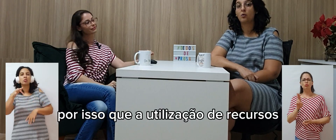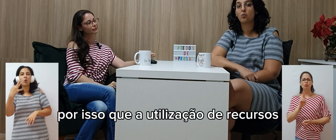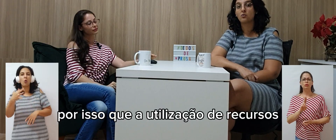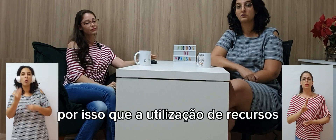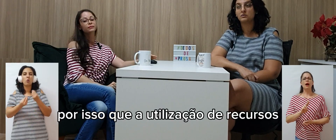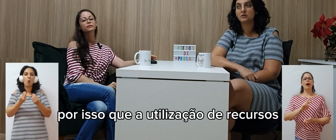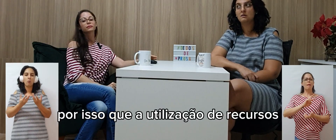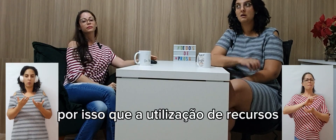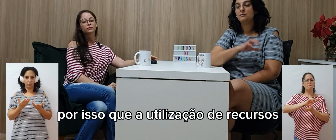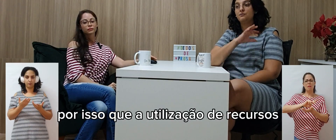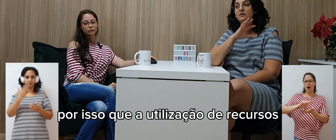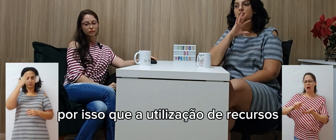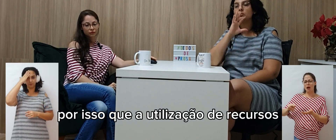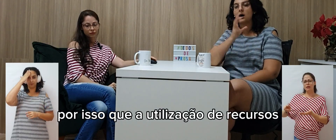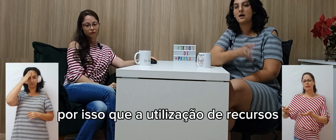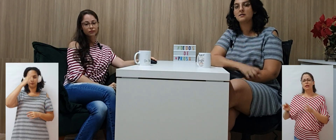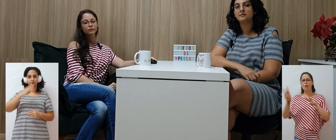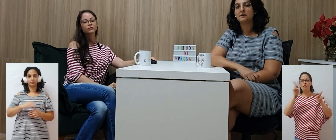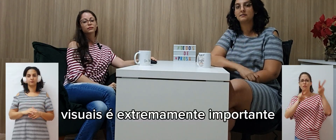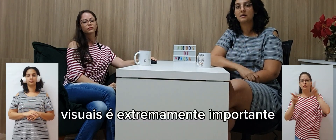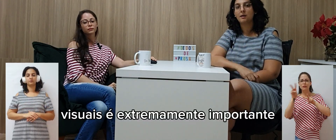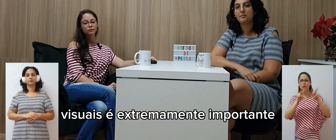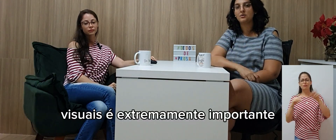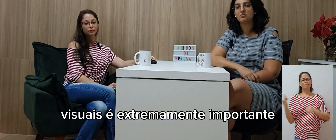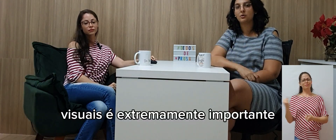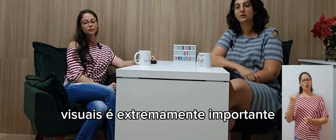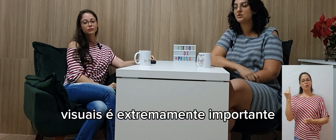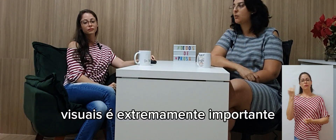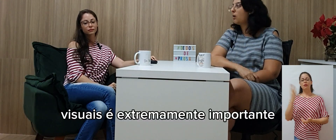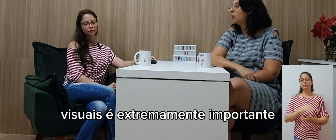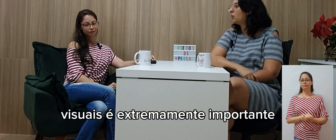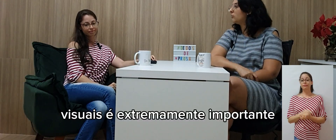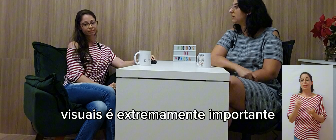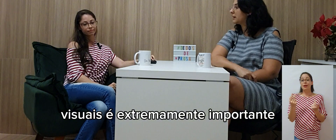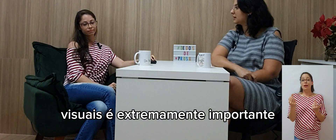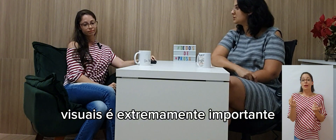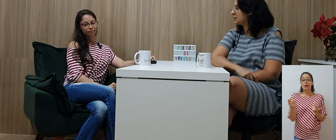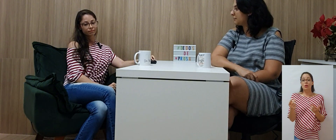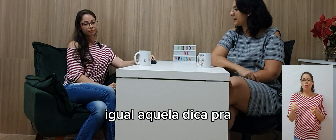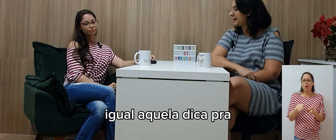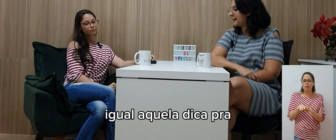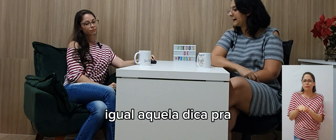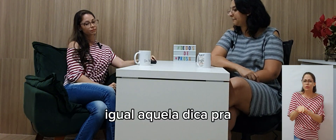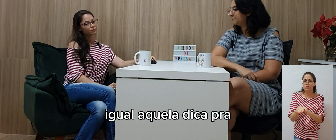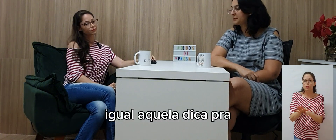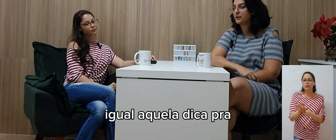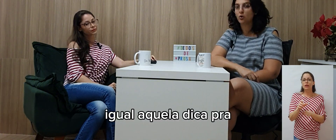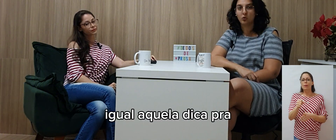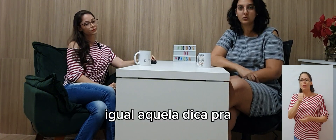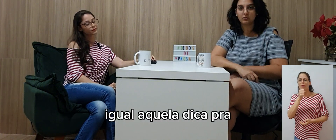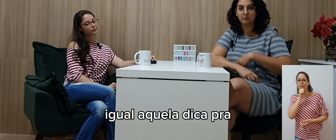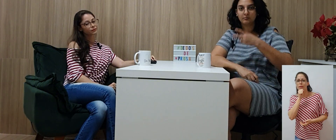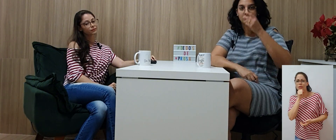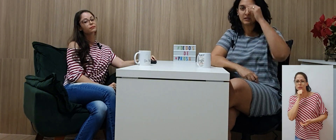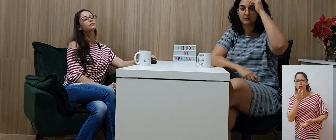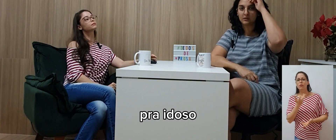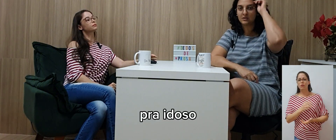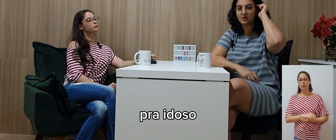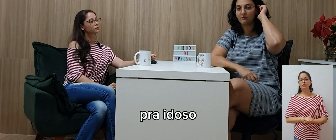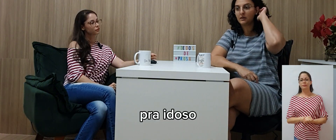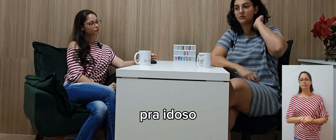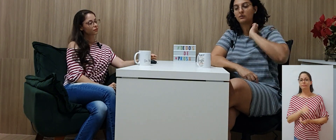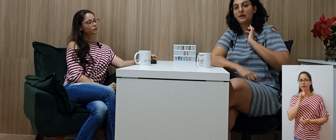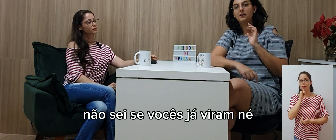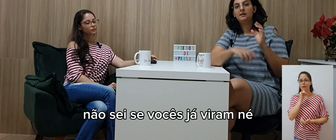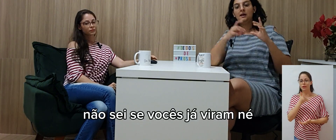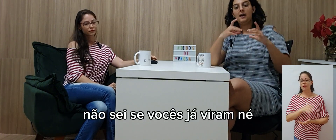de recursos visuais é extremamente importante. Igual aquela dica para idoso, não sei se vocês